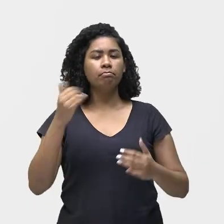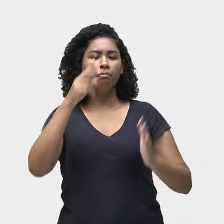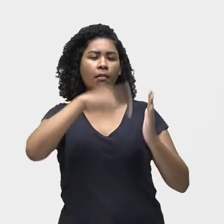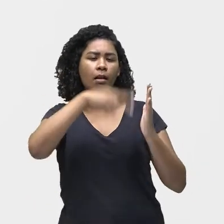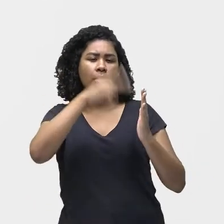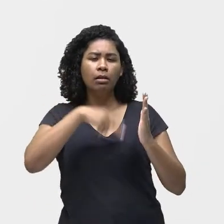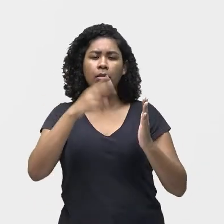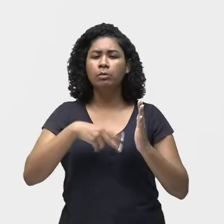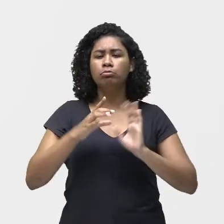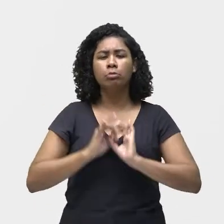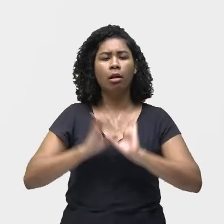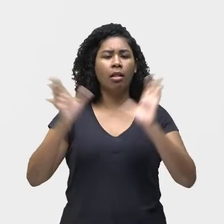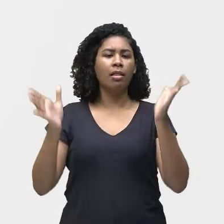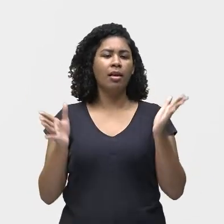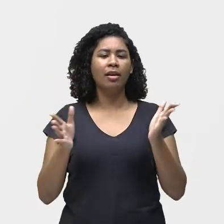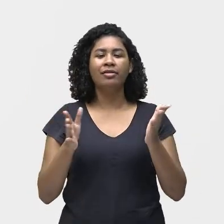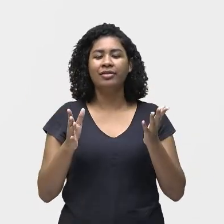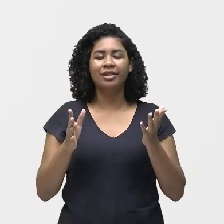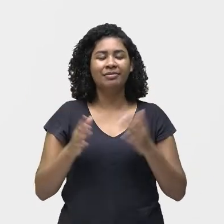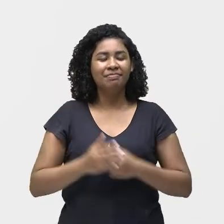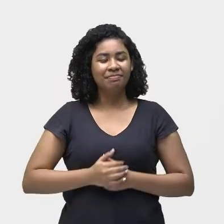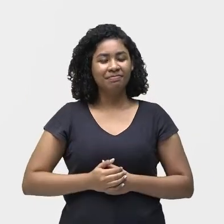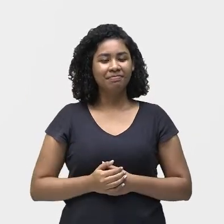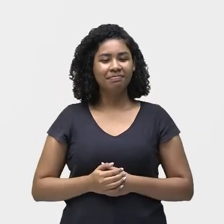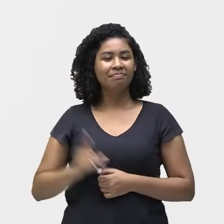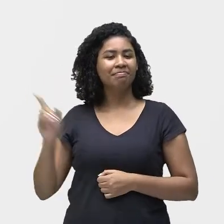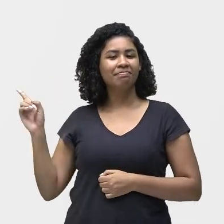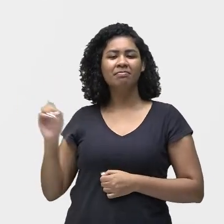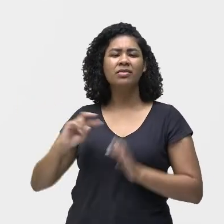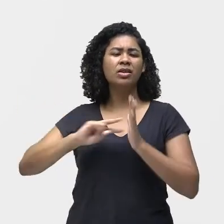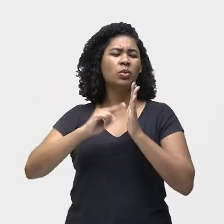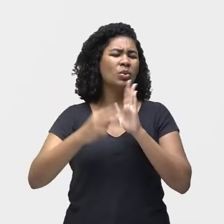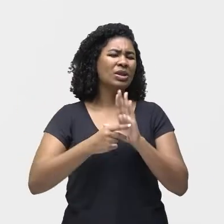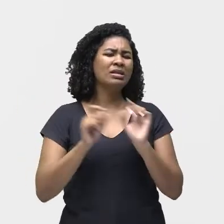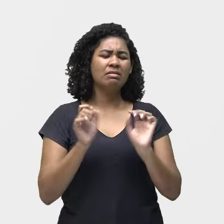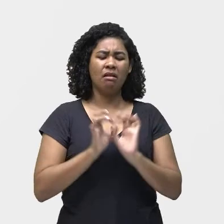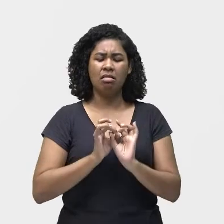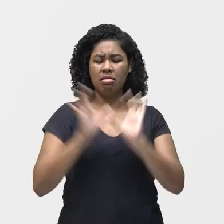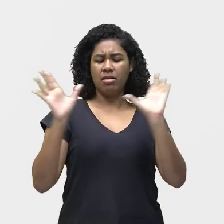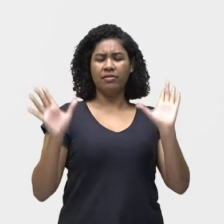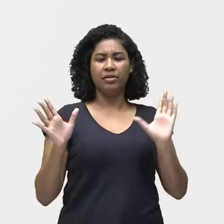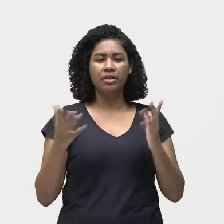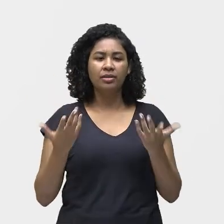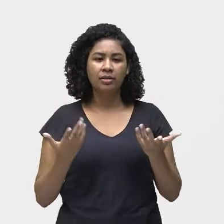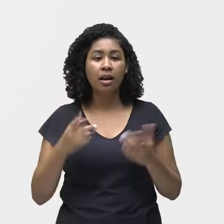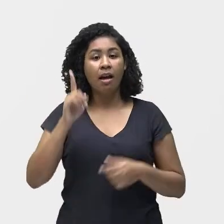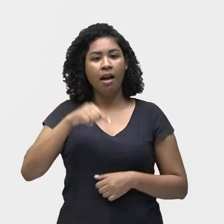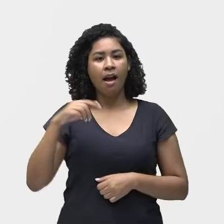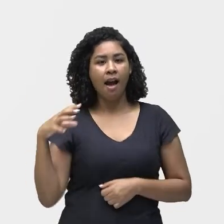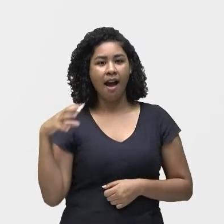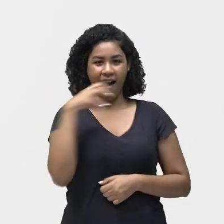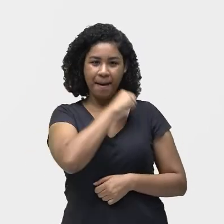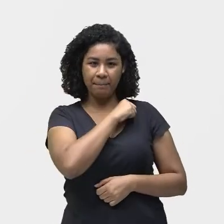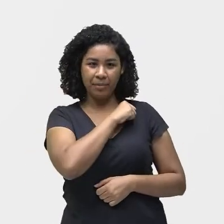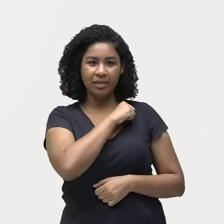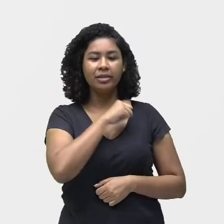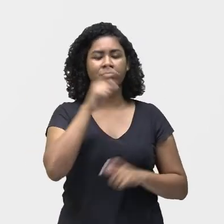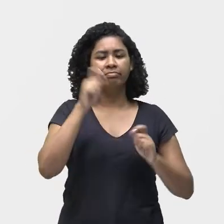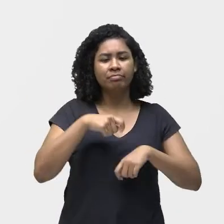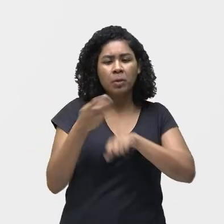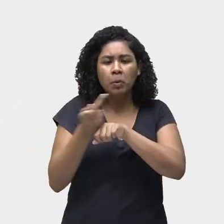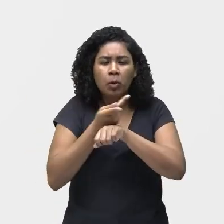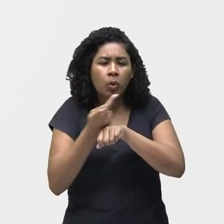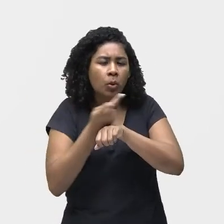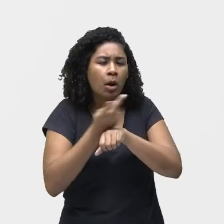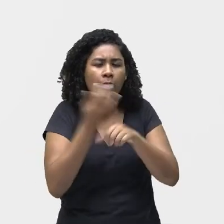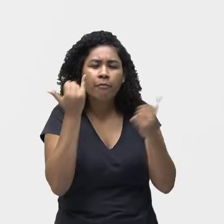melhores formas de adquirir informações. O que é uma leitura dinâmica, teacher? É uma leitura mais rápida que você faz para